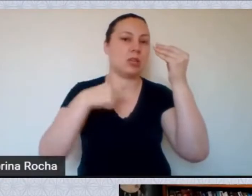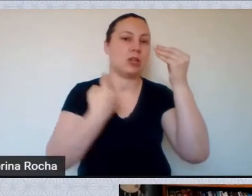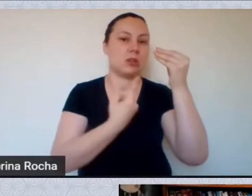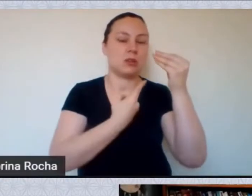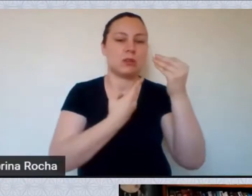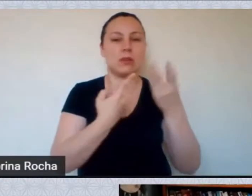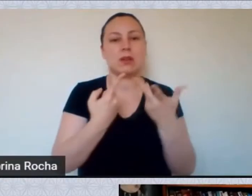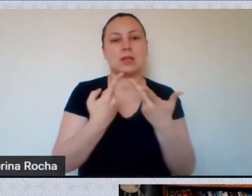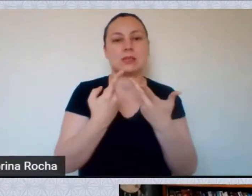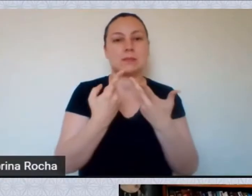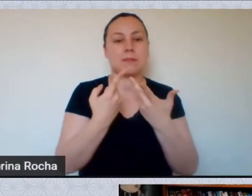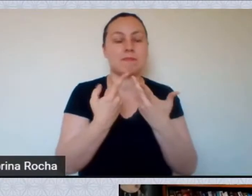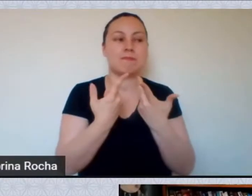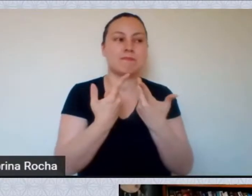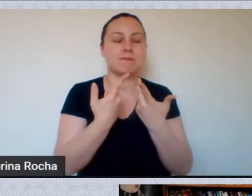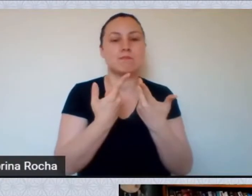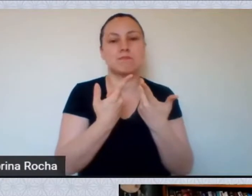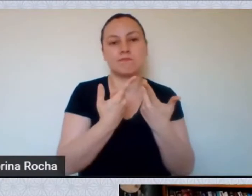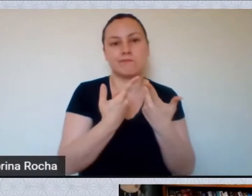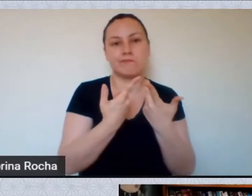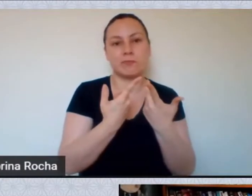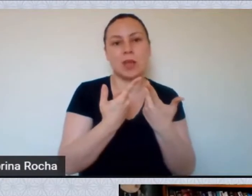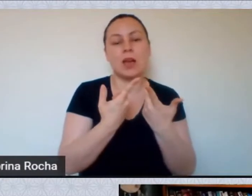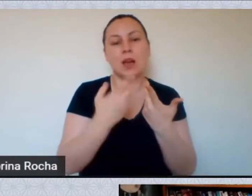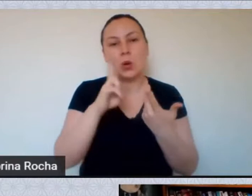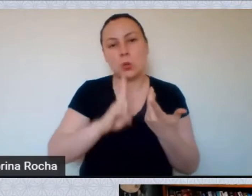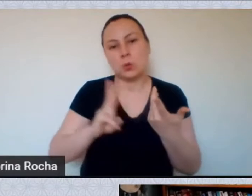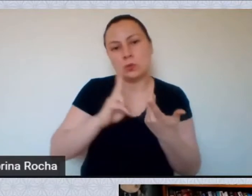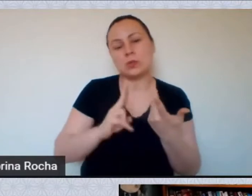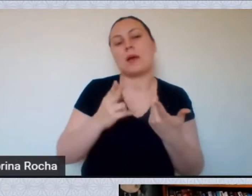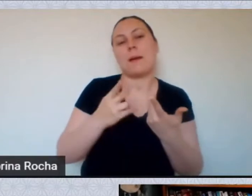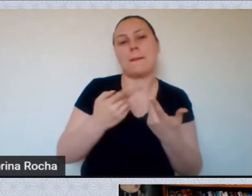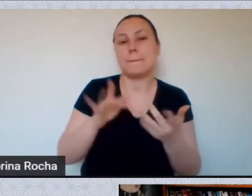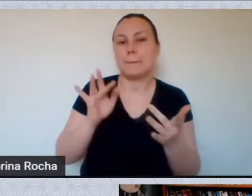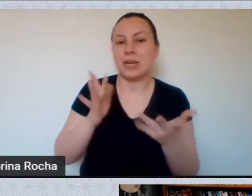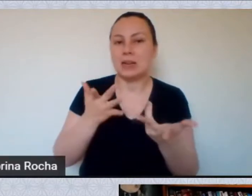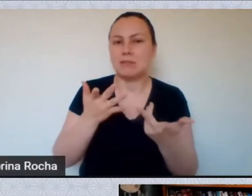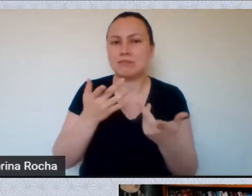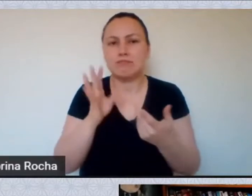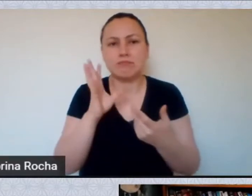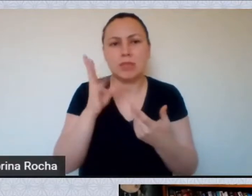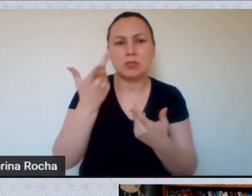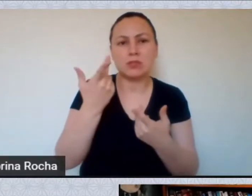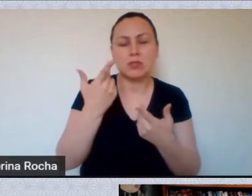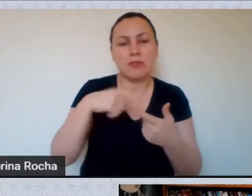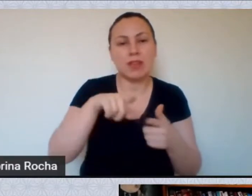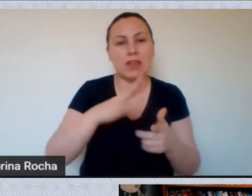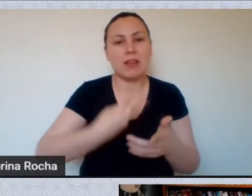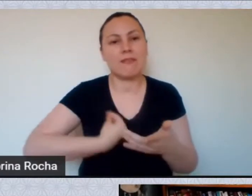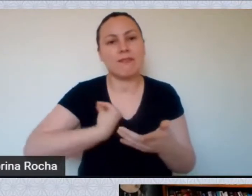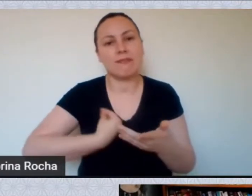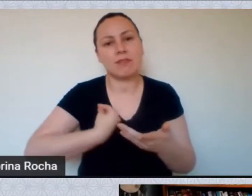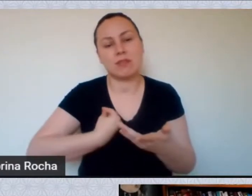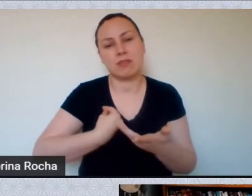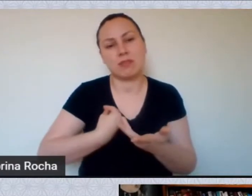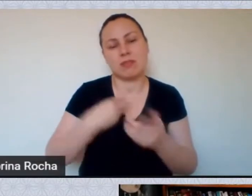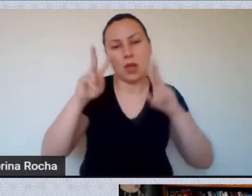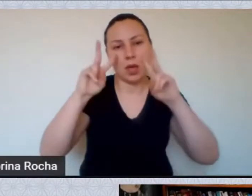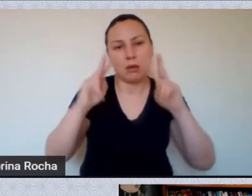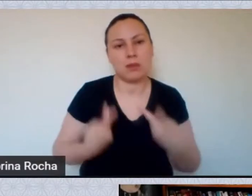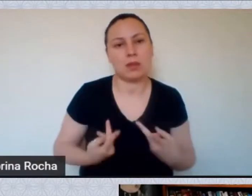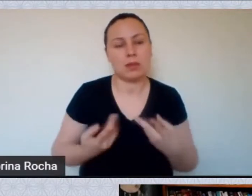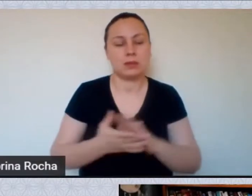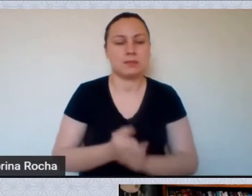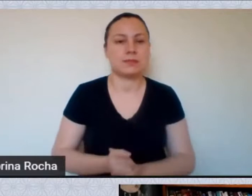grandes questões da existência humana. Então, para mim, existe esse impulso, e eu não estou sozinho nisso. O